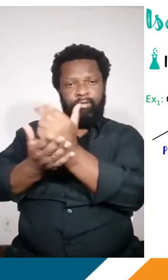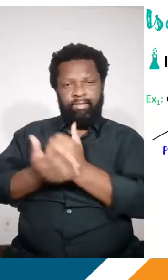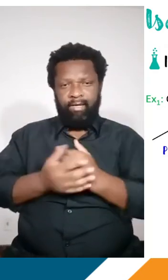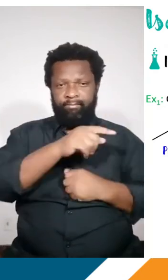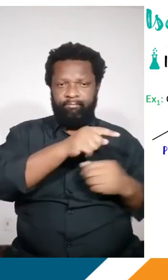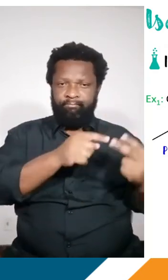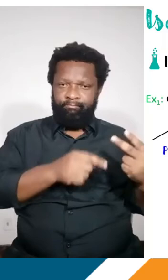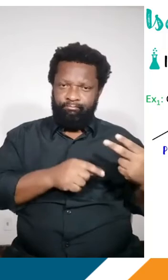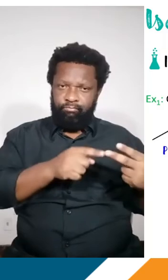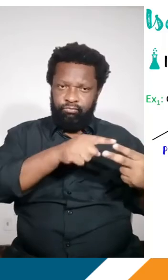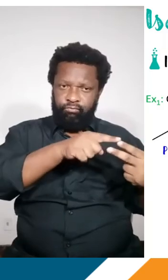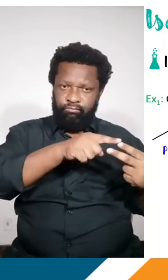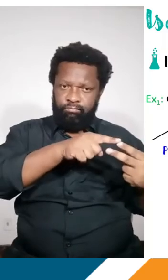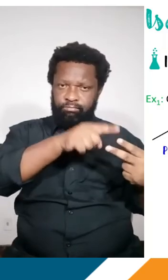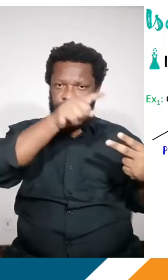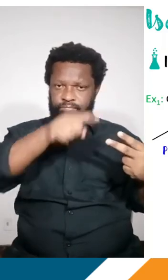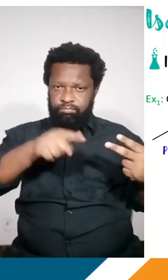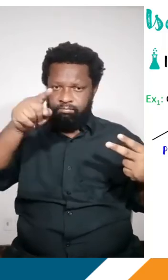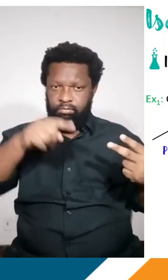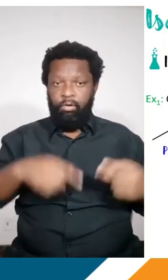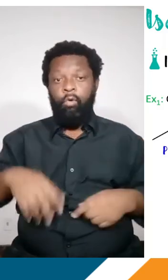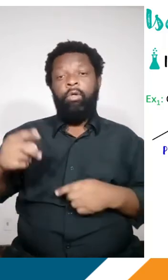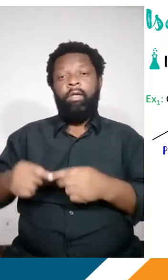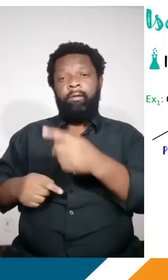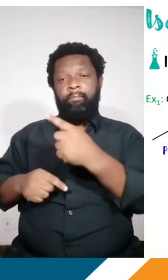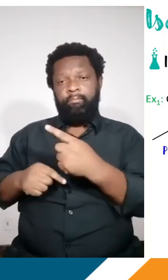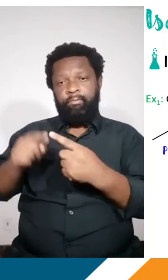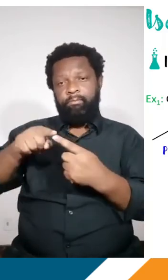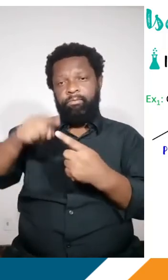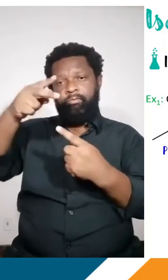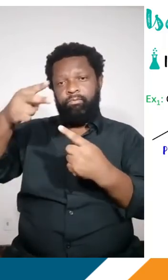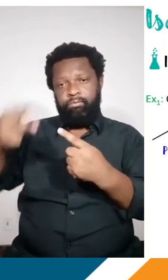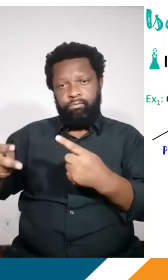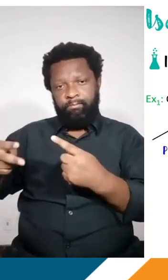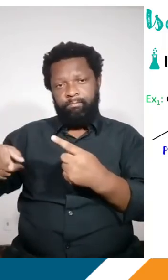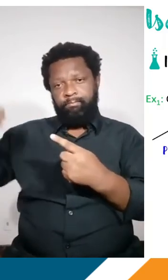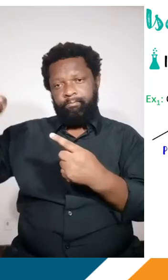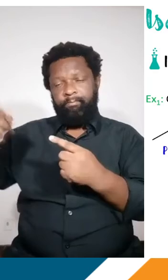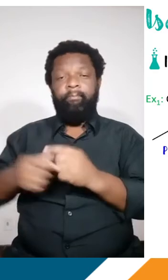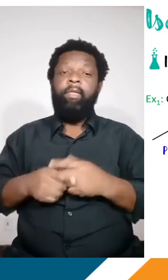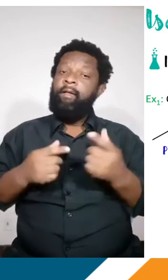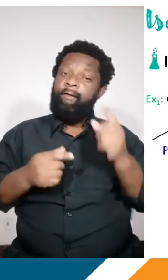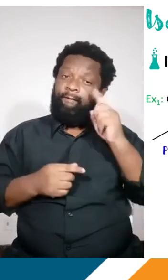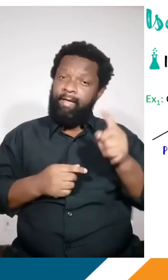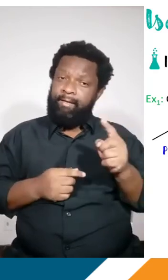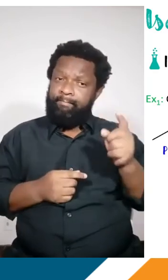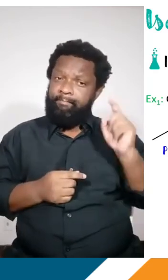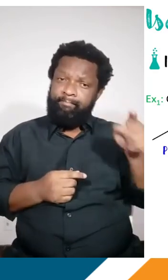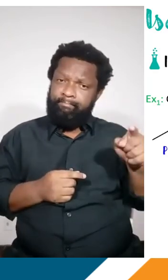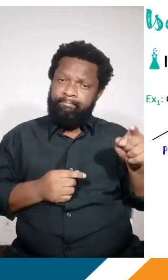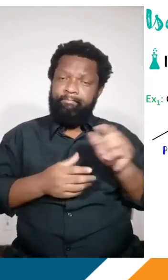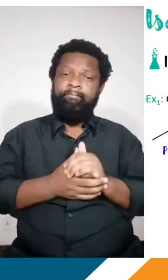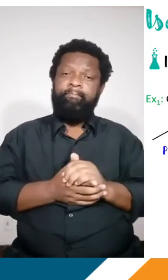vendo que o que muda é a posição da dupla ligação, posso chamar de insaturação, tudo bem? Esses compostos pertencem